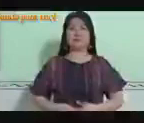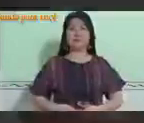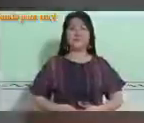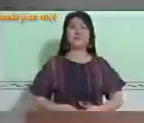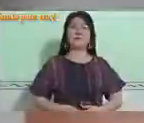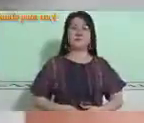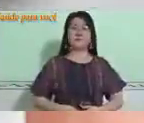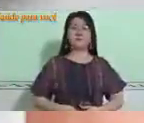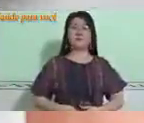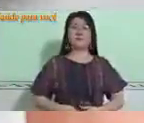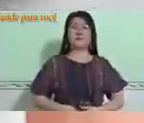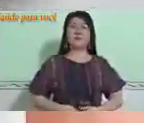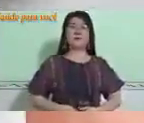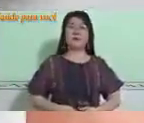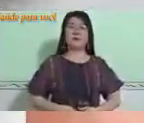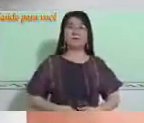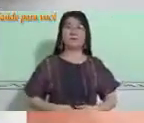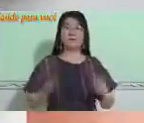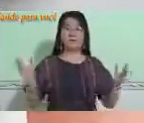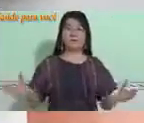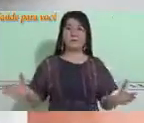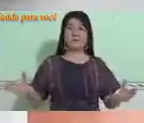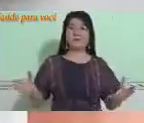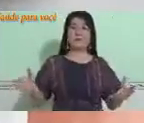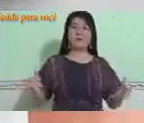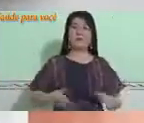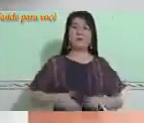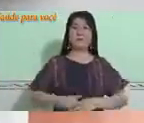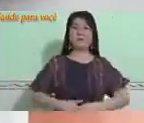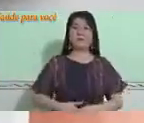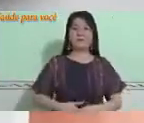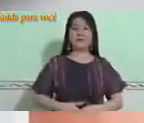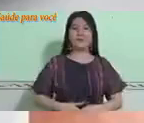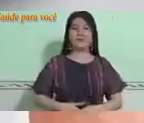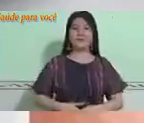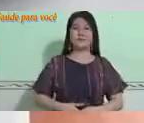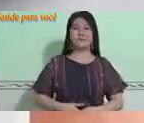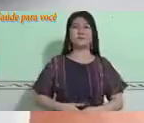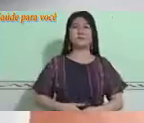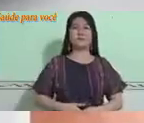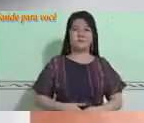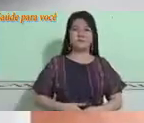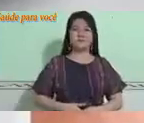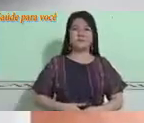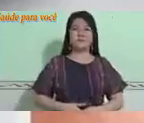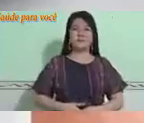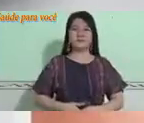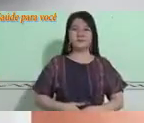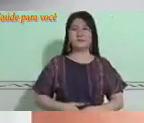é colocar o pé numa bacia com água fria, com pedrinhas de gelo e de XARTUR 15 minutos.